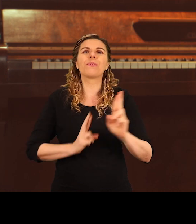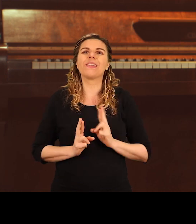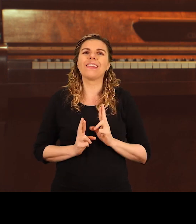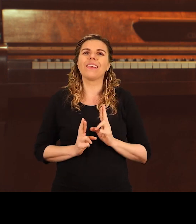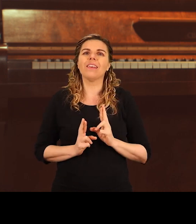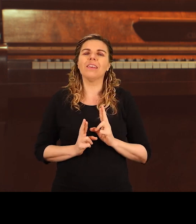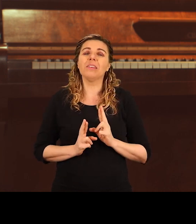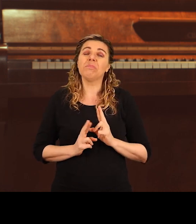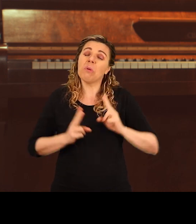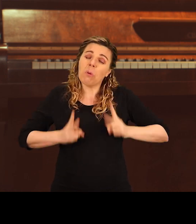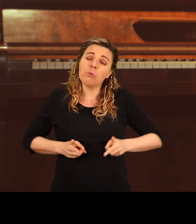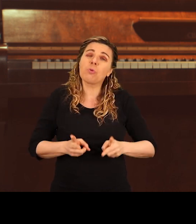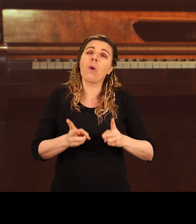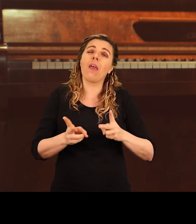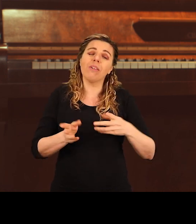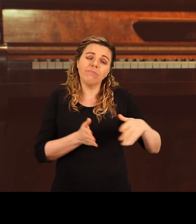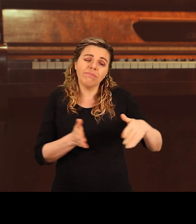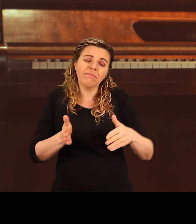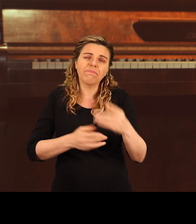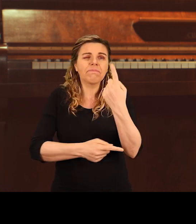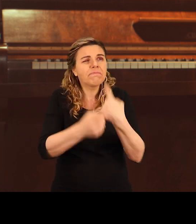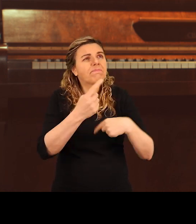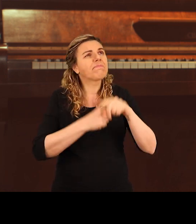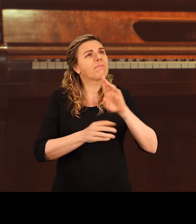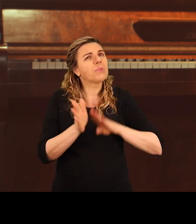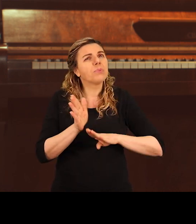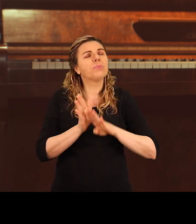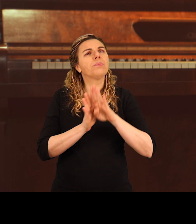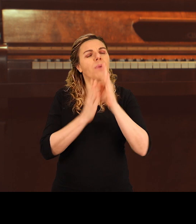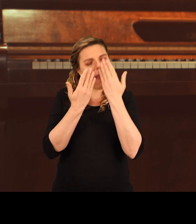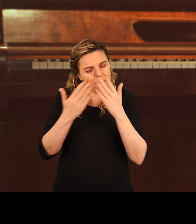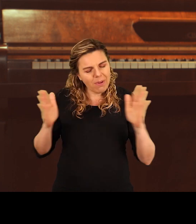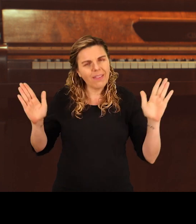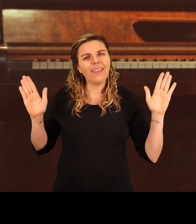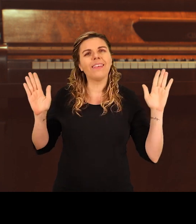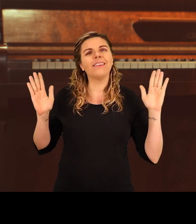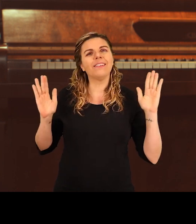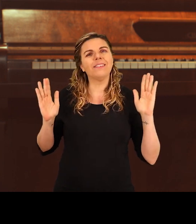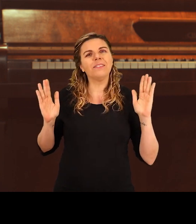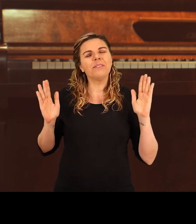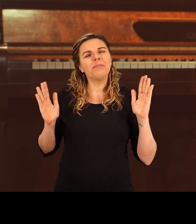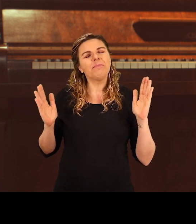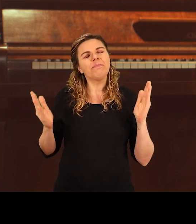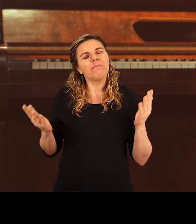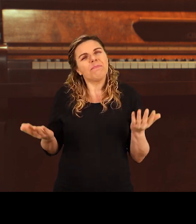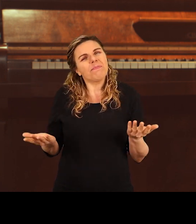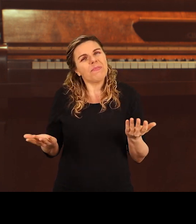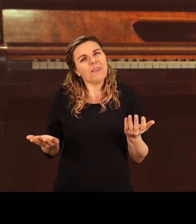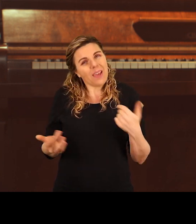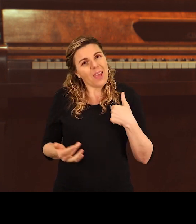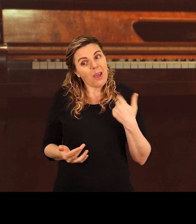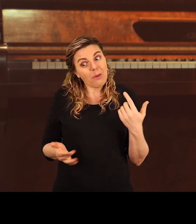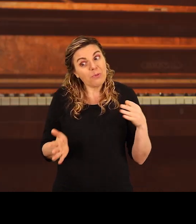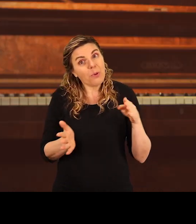caminhando, eu vim evoluindo, eu vim... Une as mãos no colo. Me abrindo cada vez mais. E eu sei que eu cheguei em